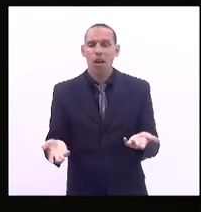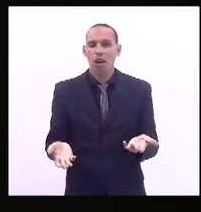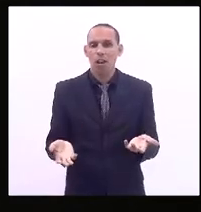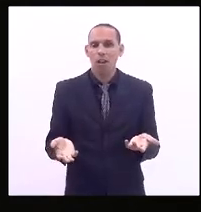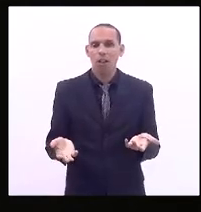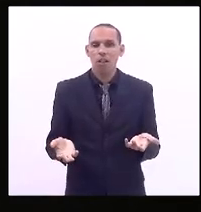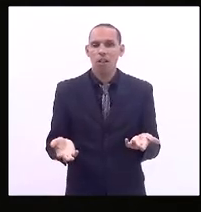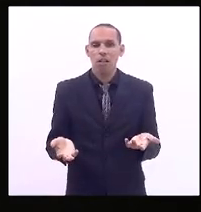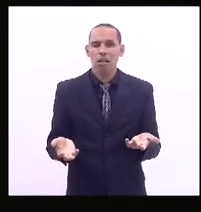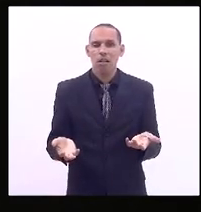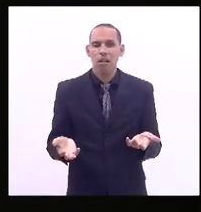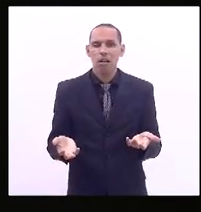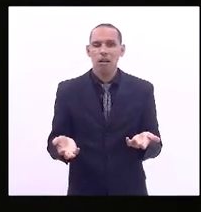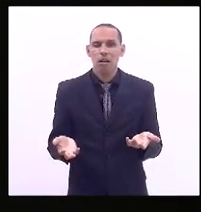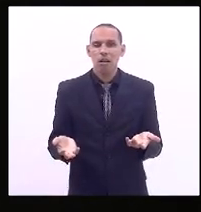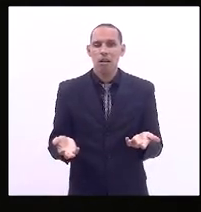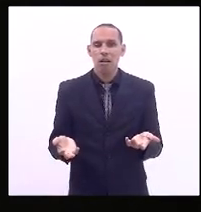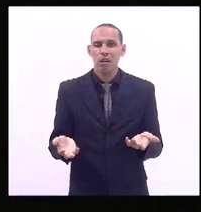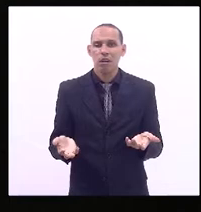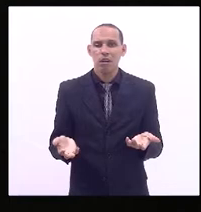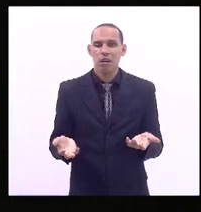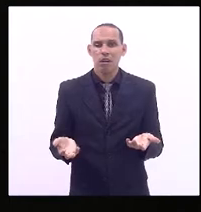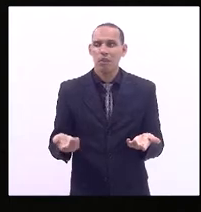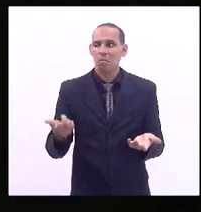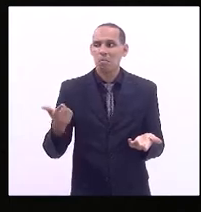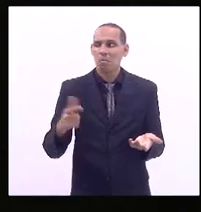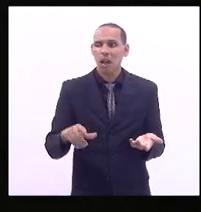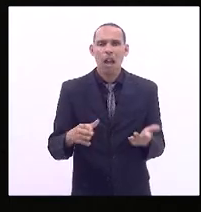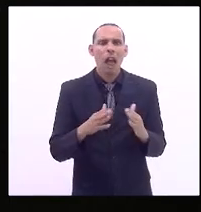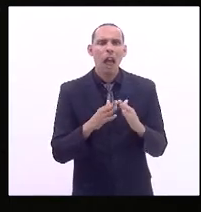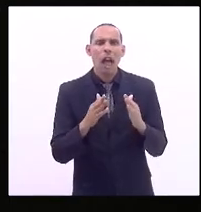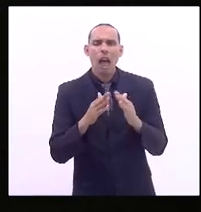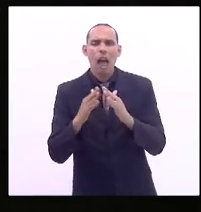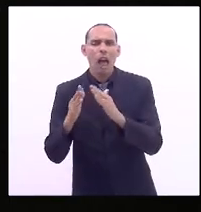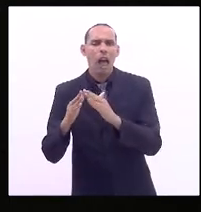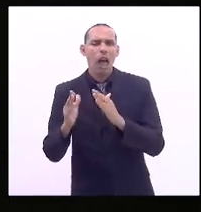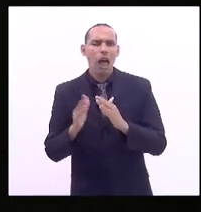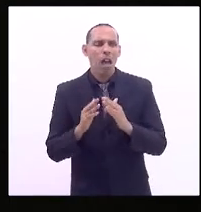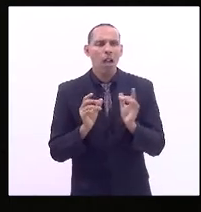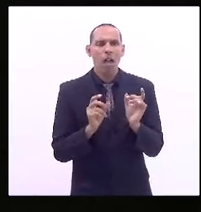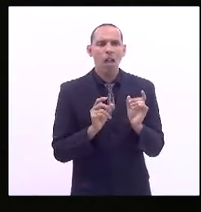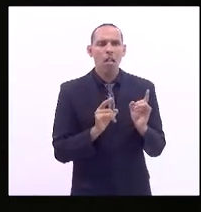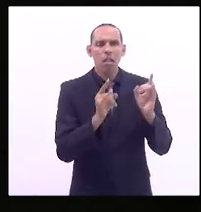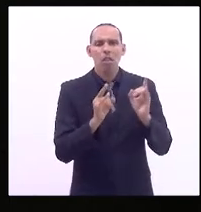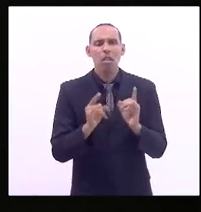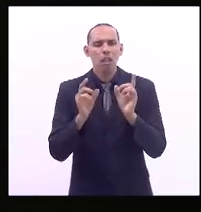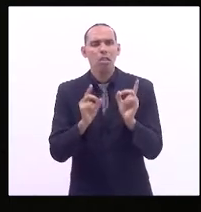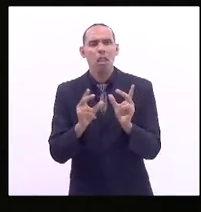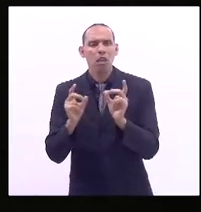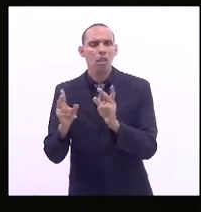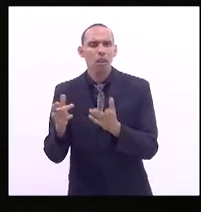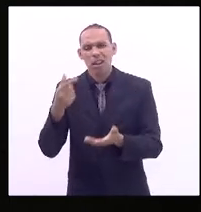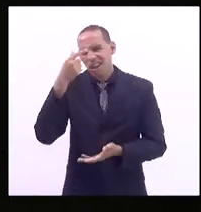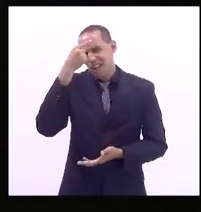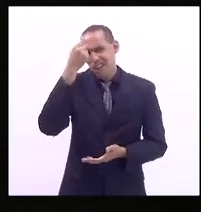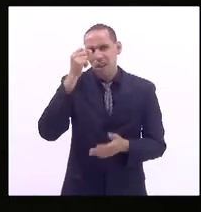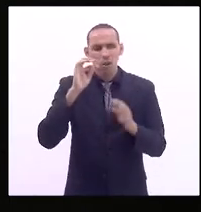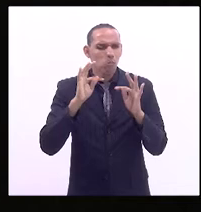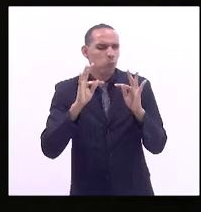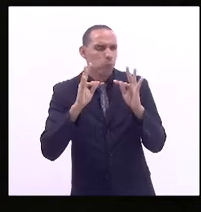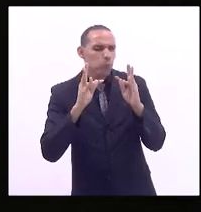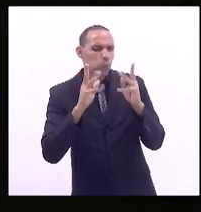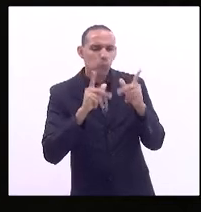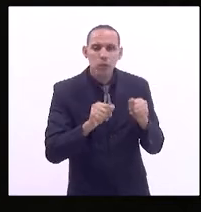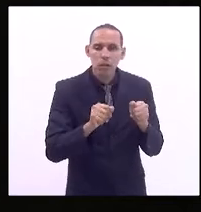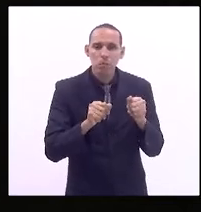do a questão de casa de venda de imóveis a universidade como um todo